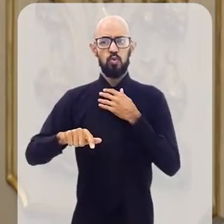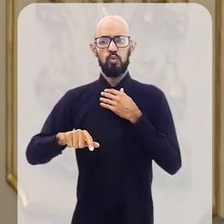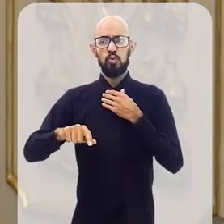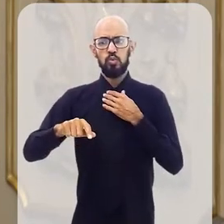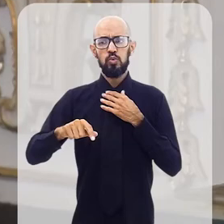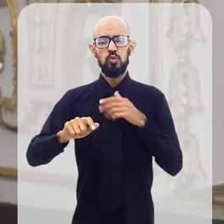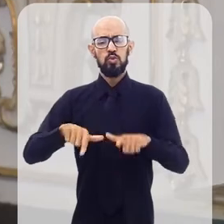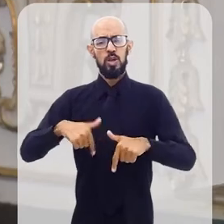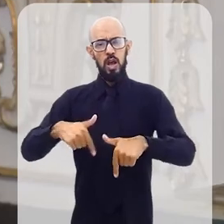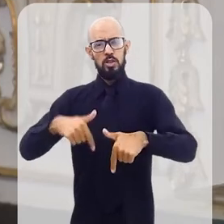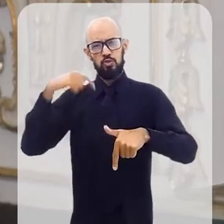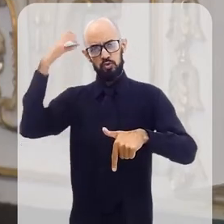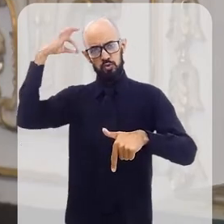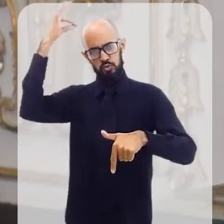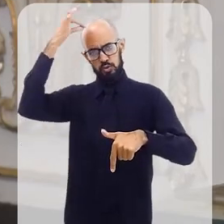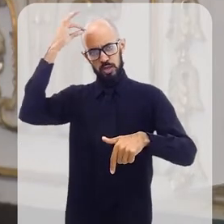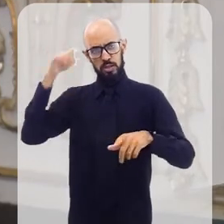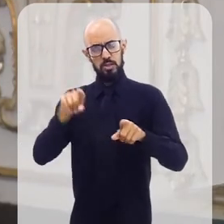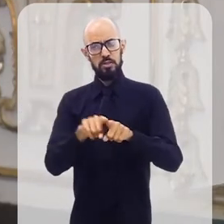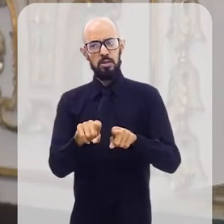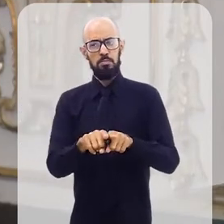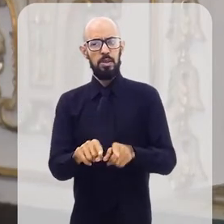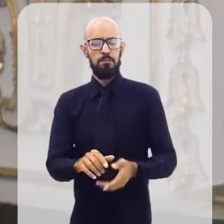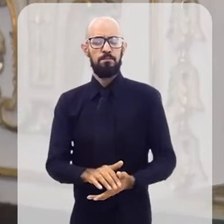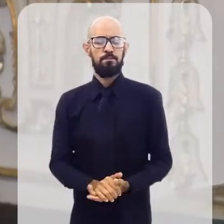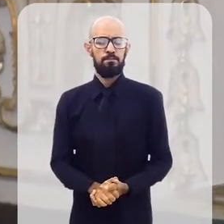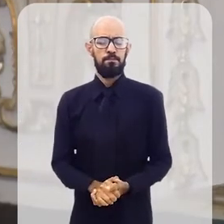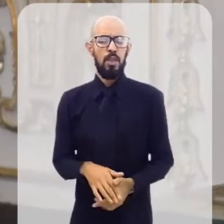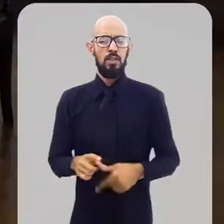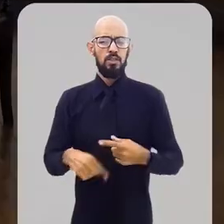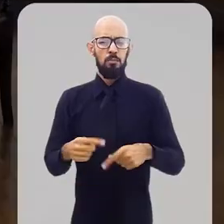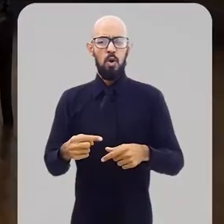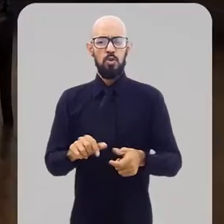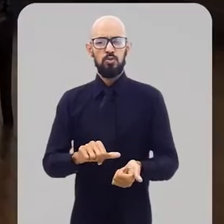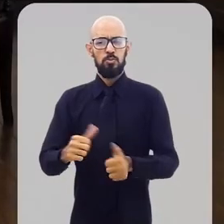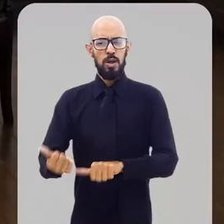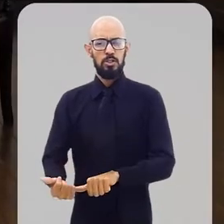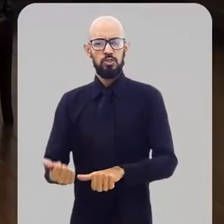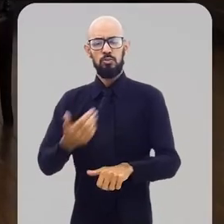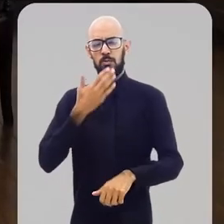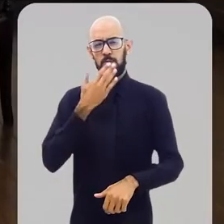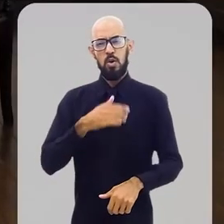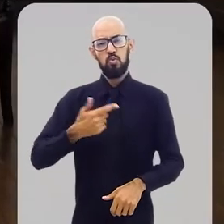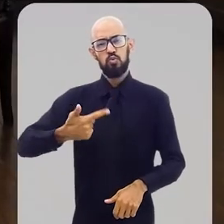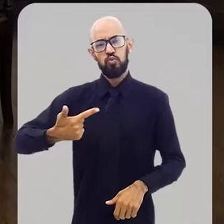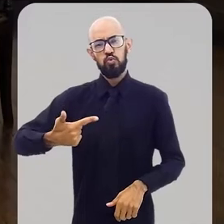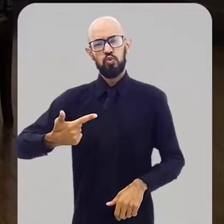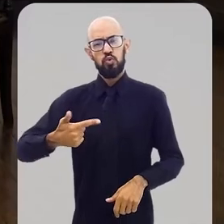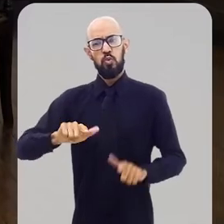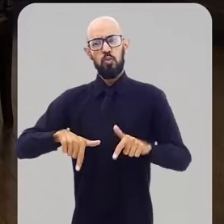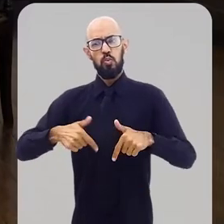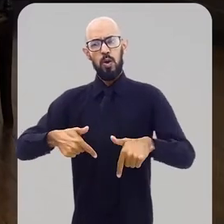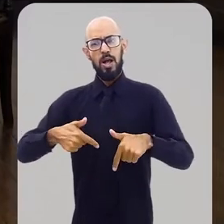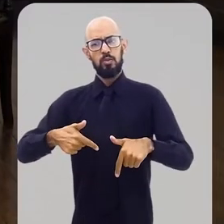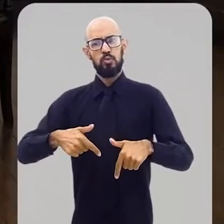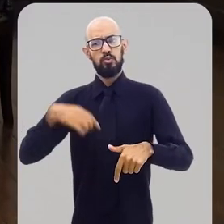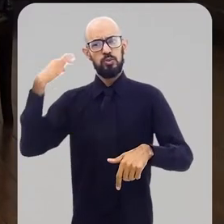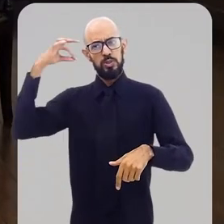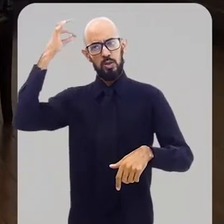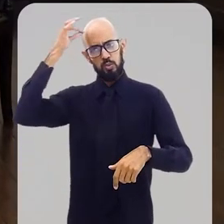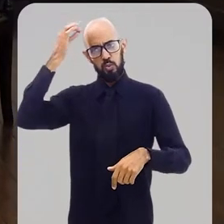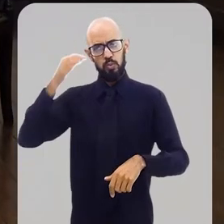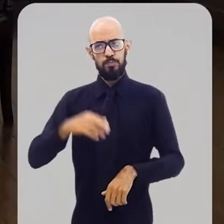sacramentos Serra saímos do batismo qual seria o segundo Sacramento dessas